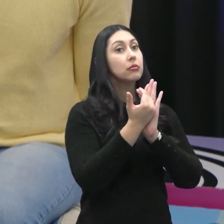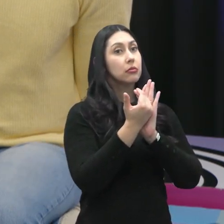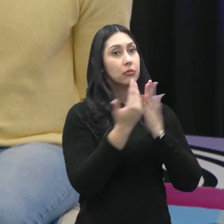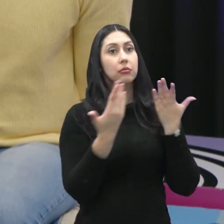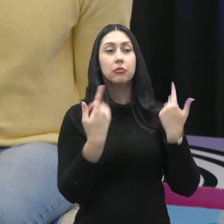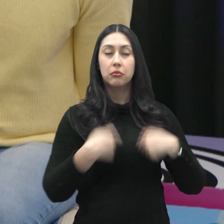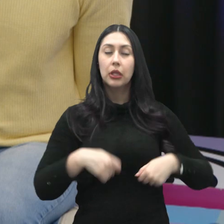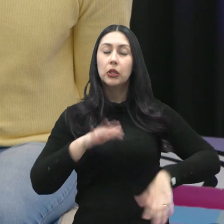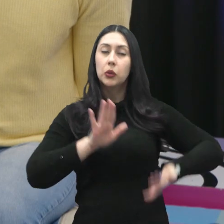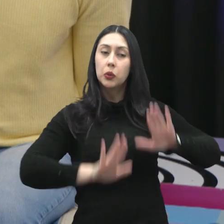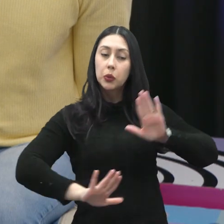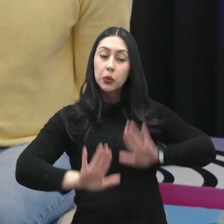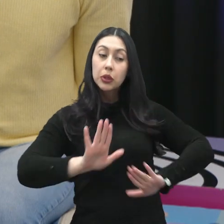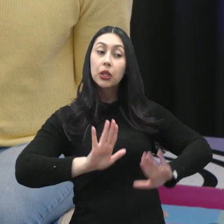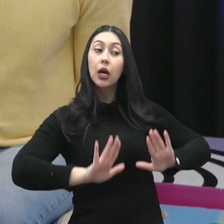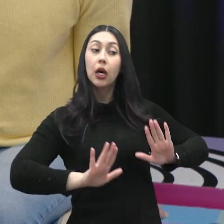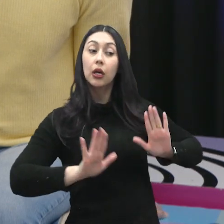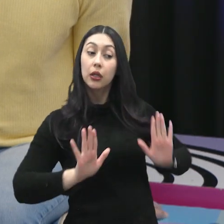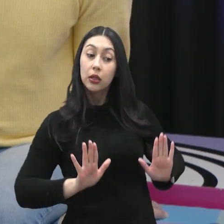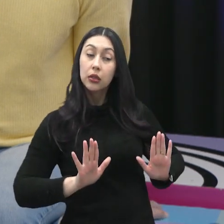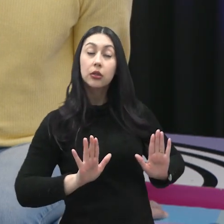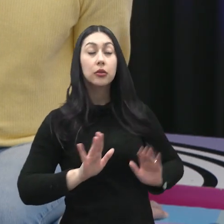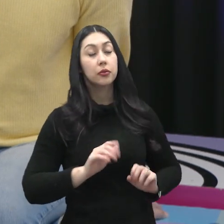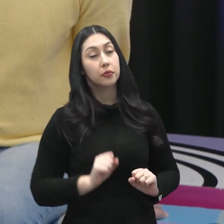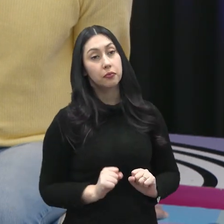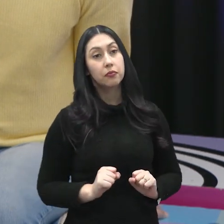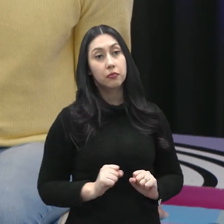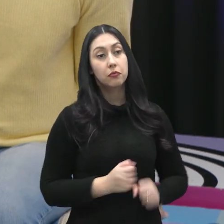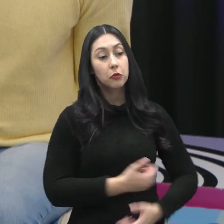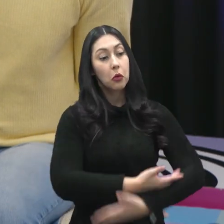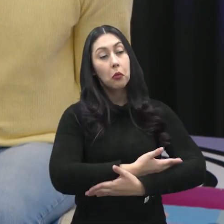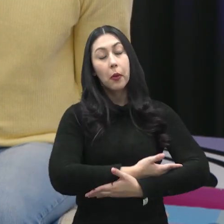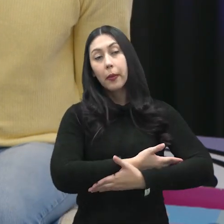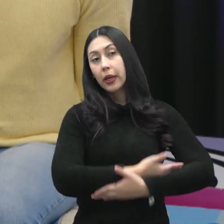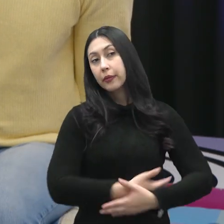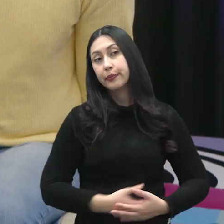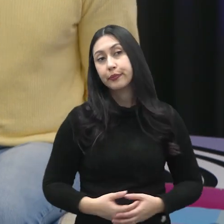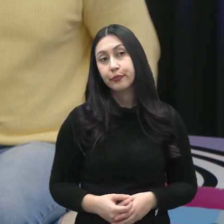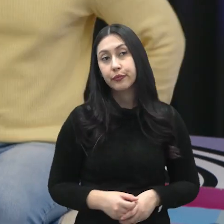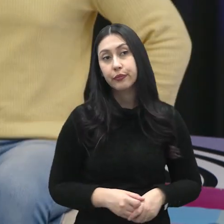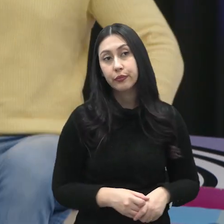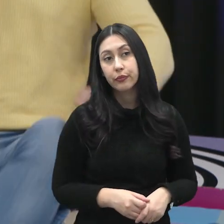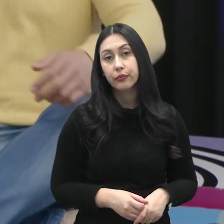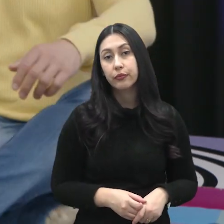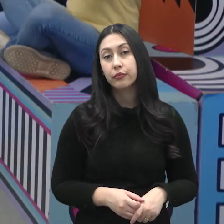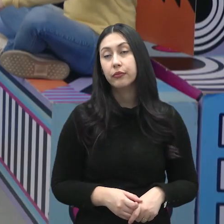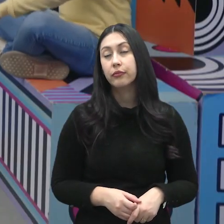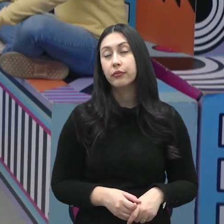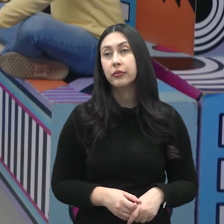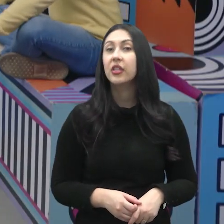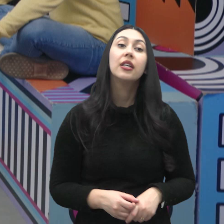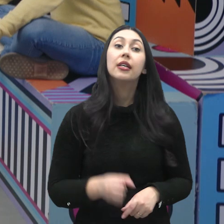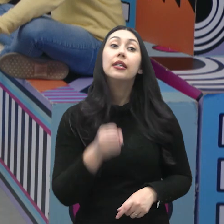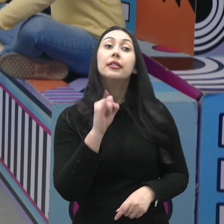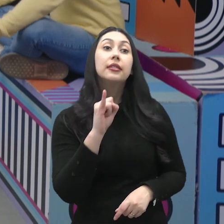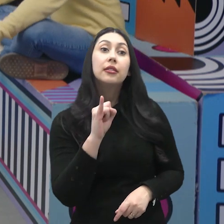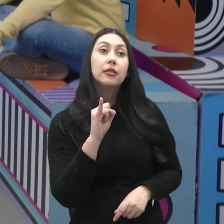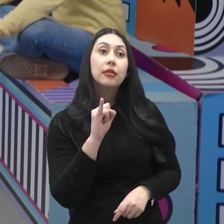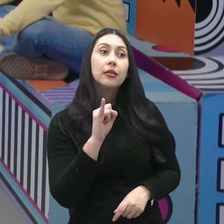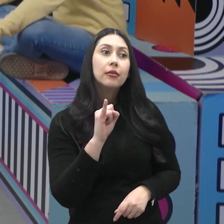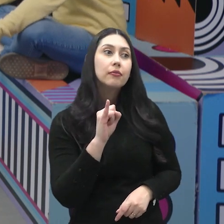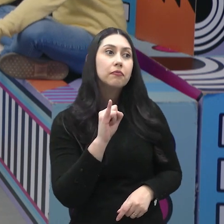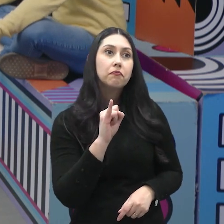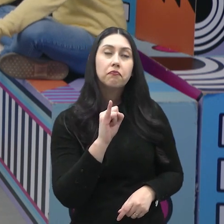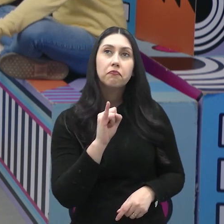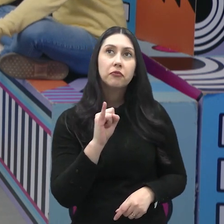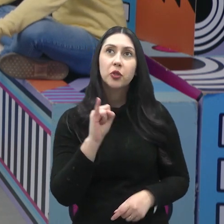desse cuidado excessivo com um boneco, né, com um bebê reborn, por exemplo? que sai da realidade,